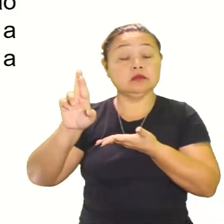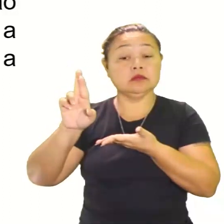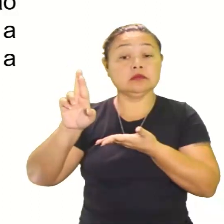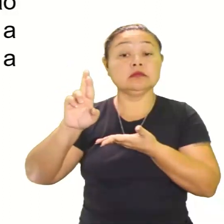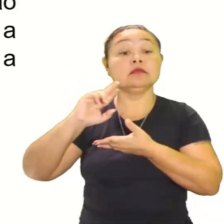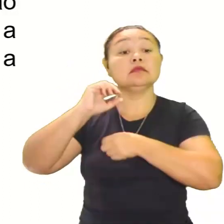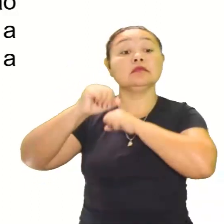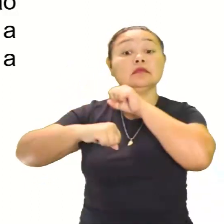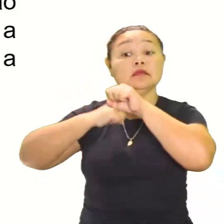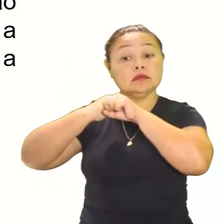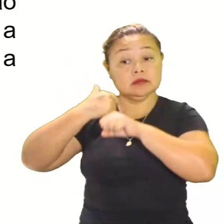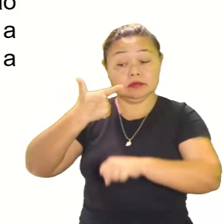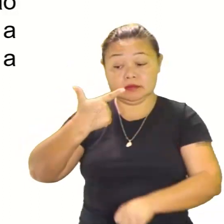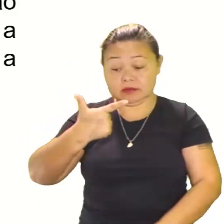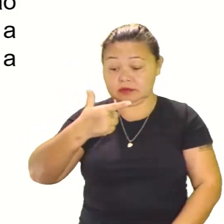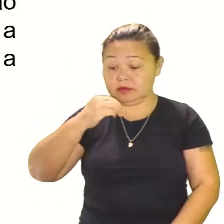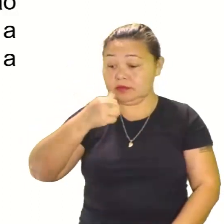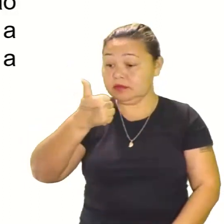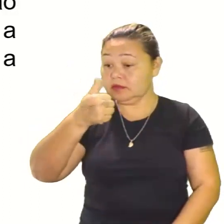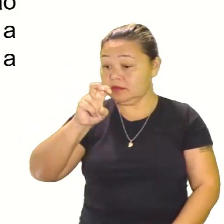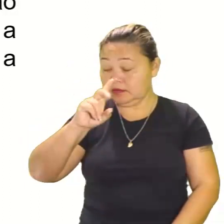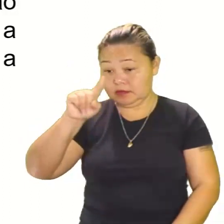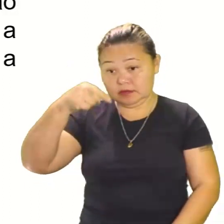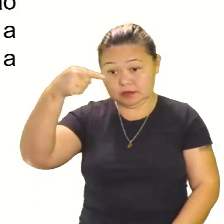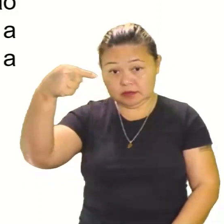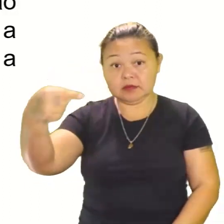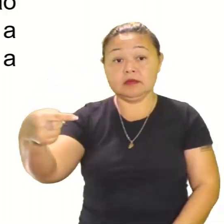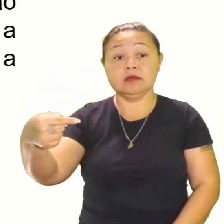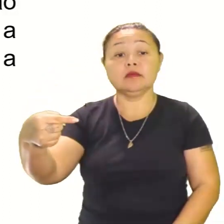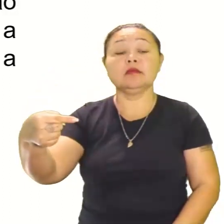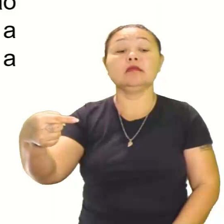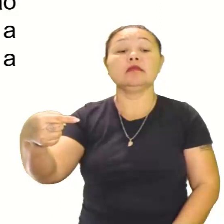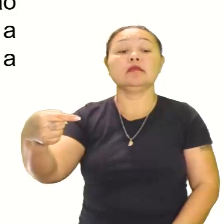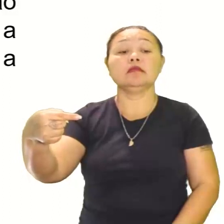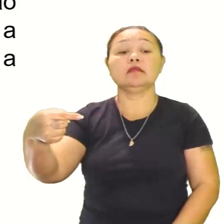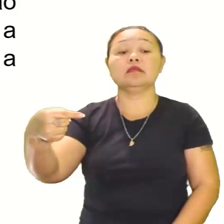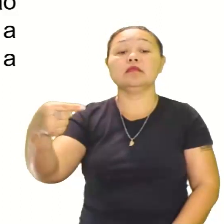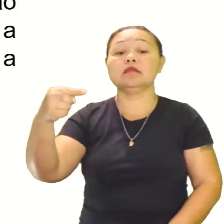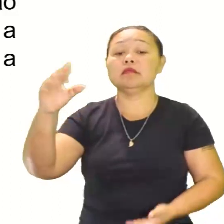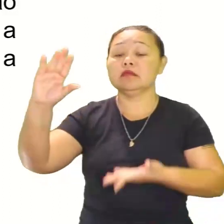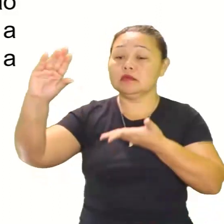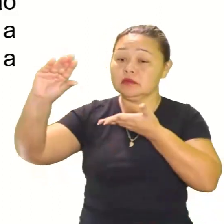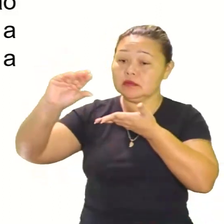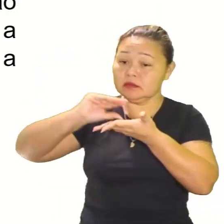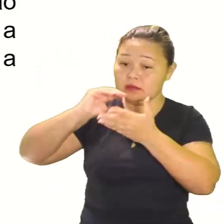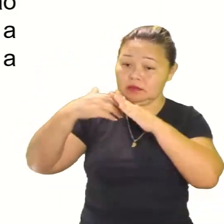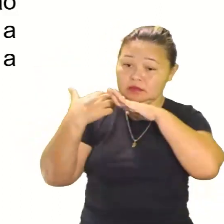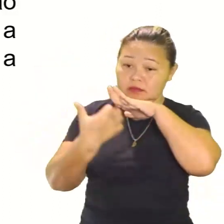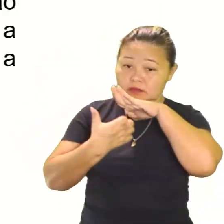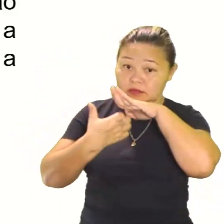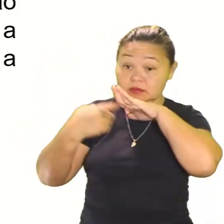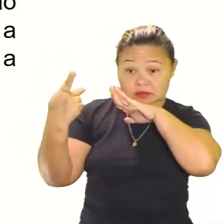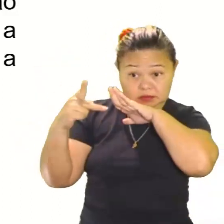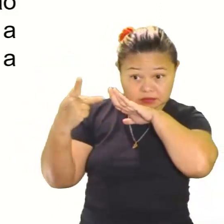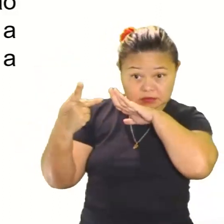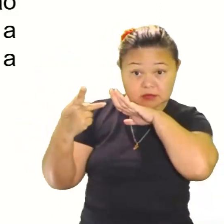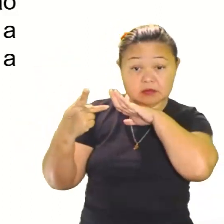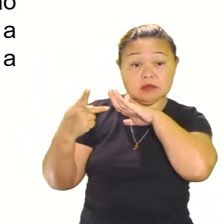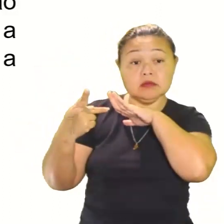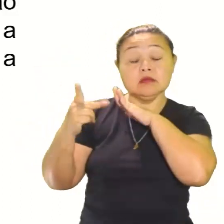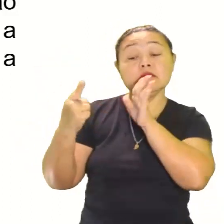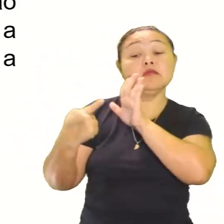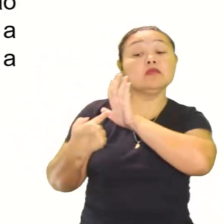Muito bem. No ano de 2015, o ano subsequente, o ano seguinte, o faturamento dessa